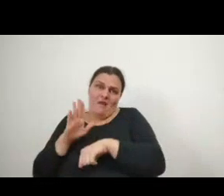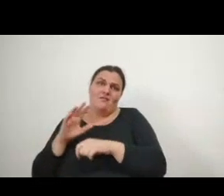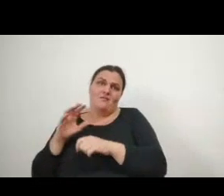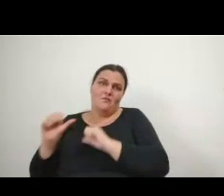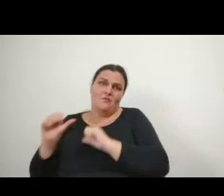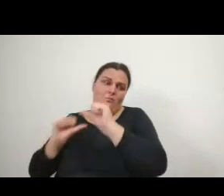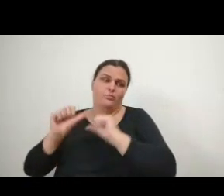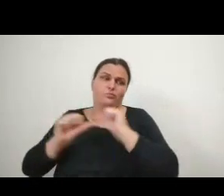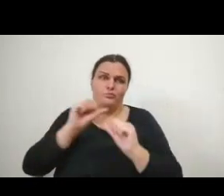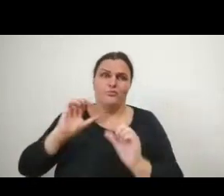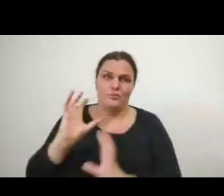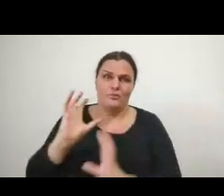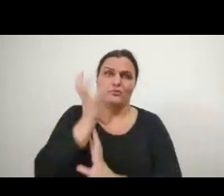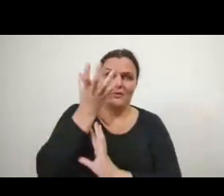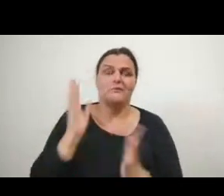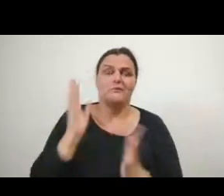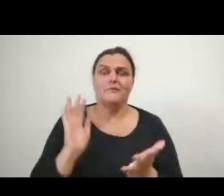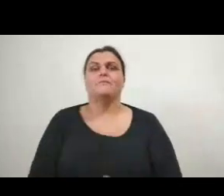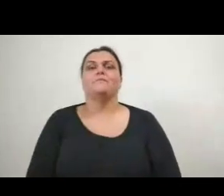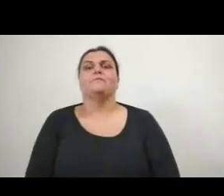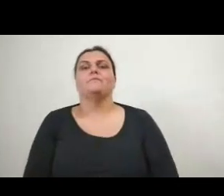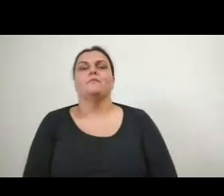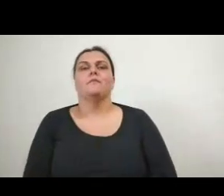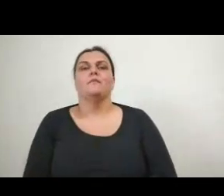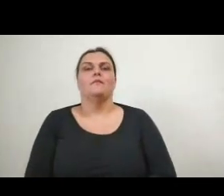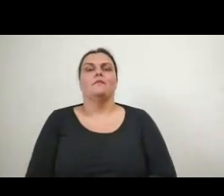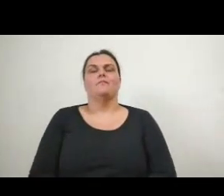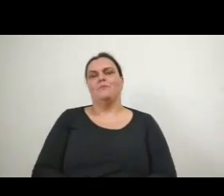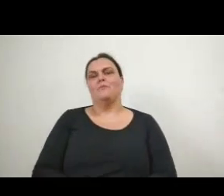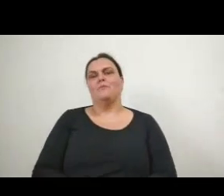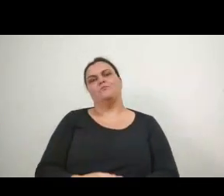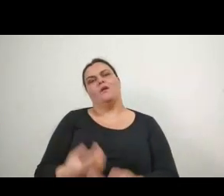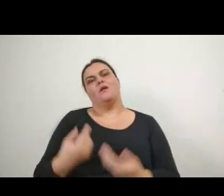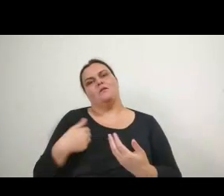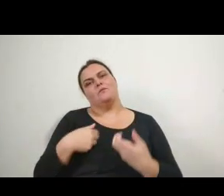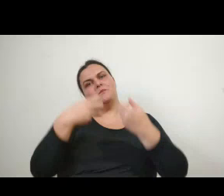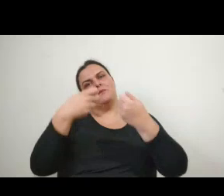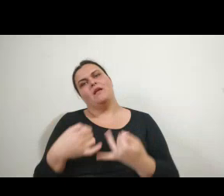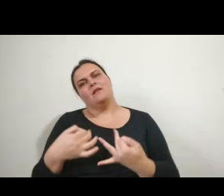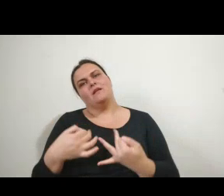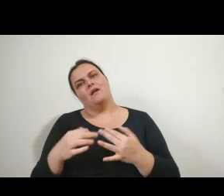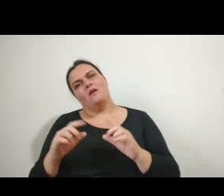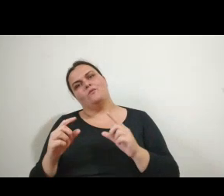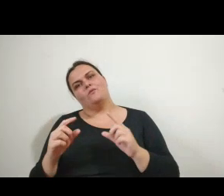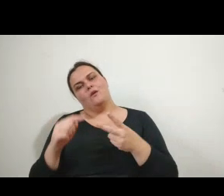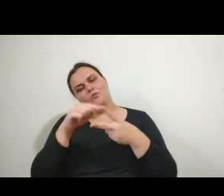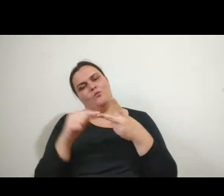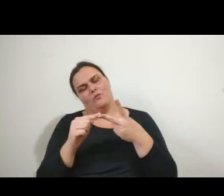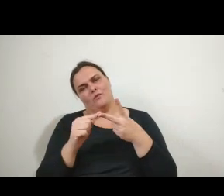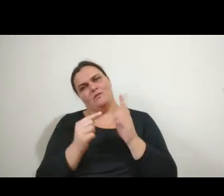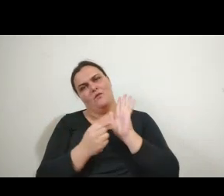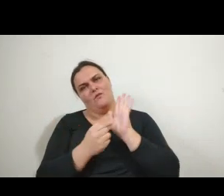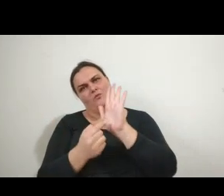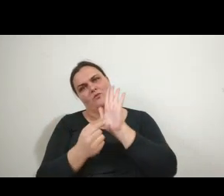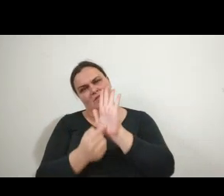Como eu falei inicialmente, coloquei 2 slides, esse e o próximo, com